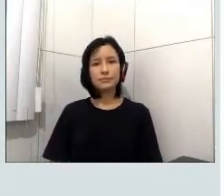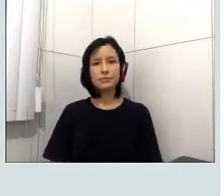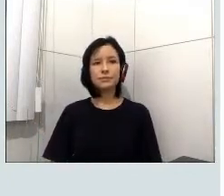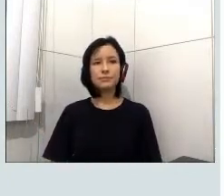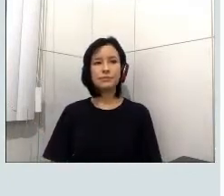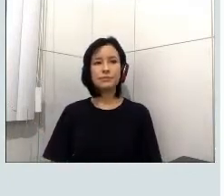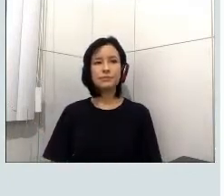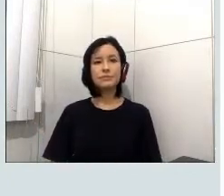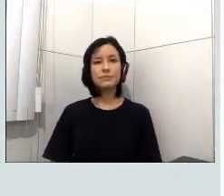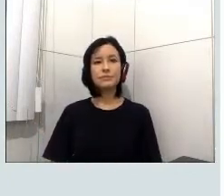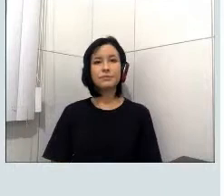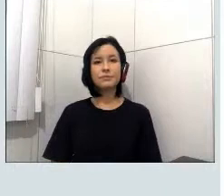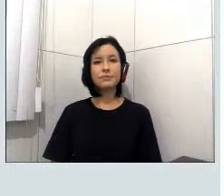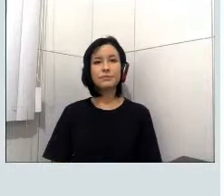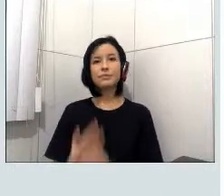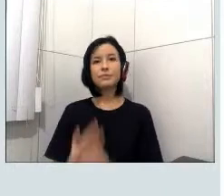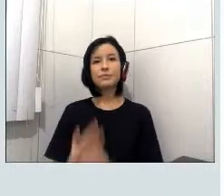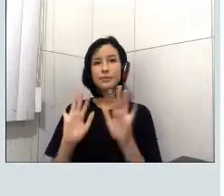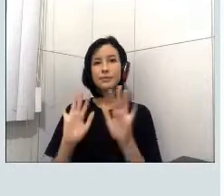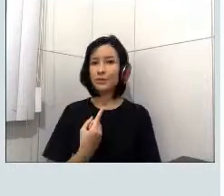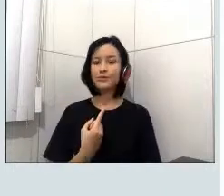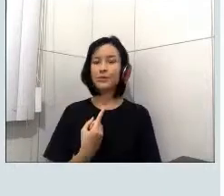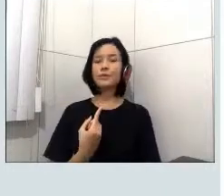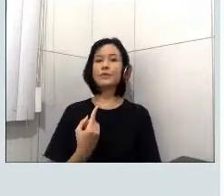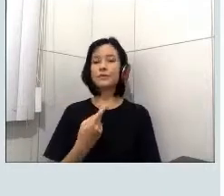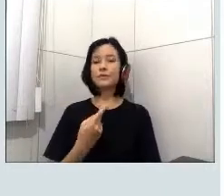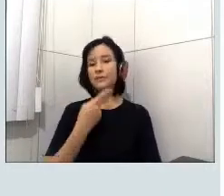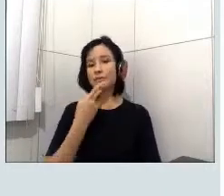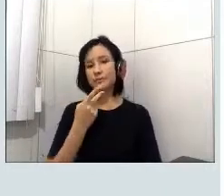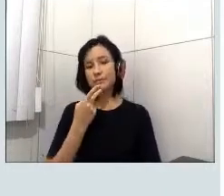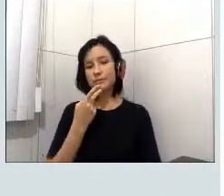E quando nós estamos falando de